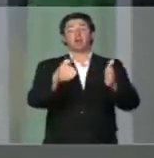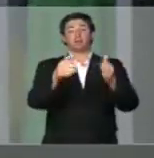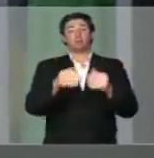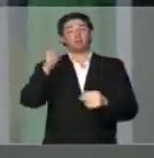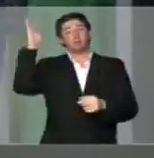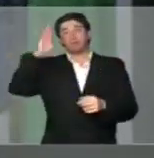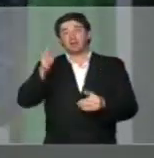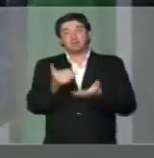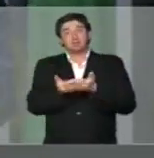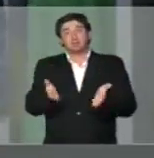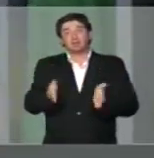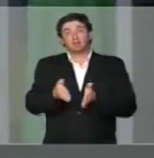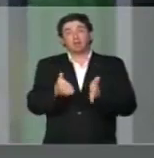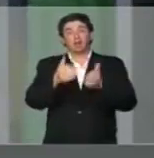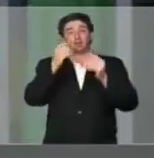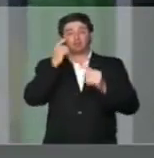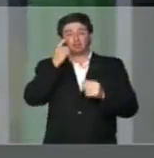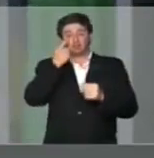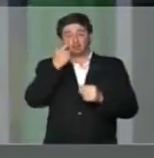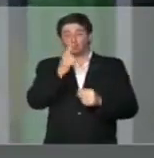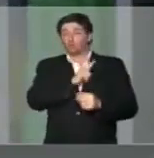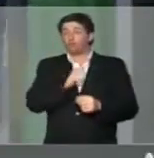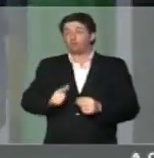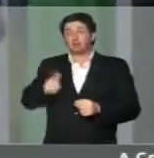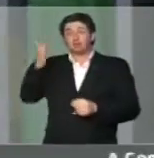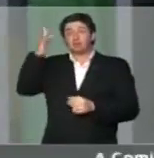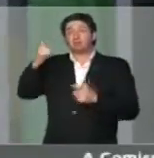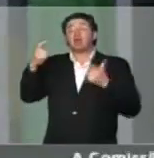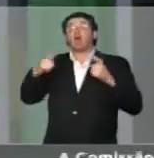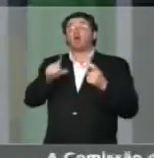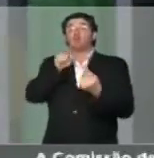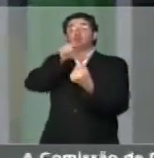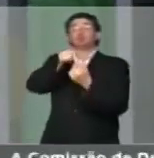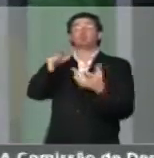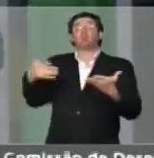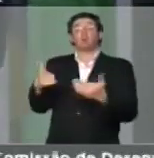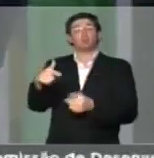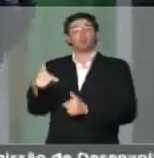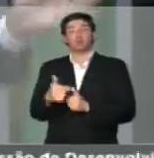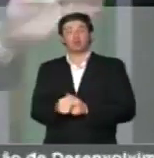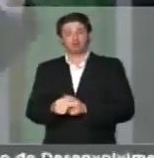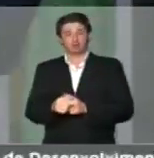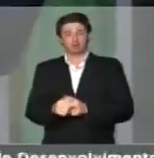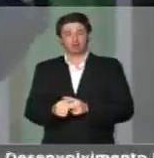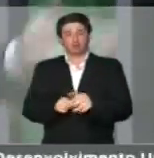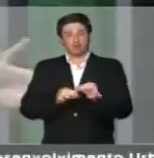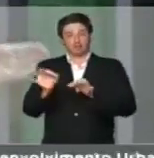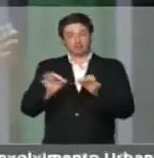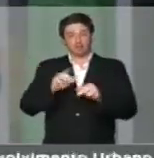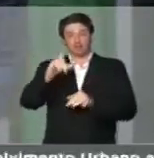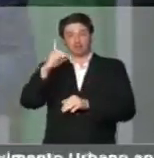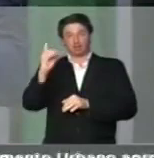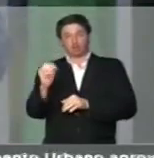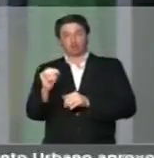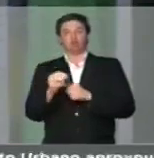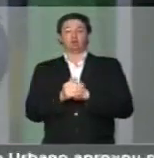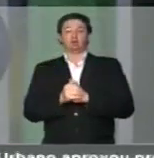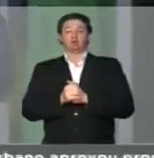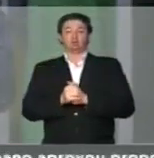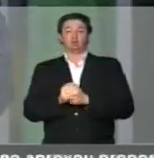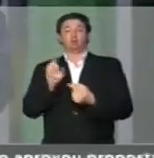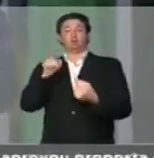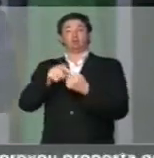Brasil perdeu o rumo. O governo não sabe onde quer chegar. Quando da elaboração da LDO, a meta